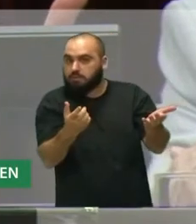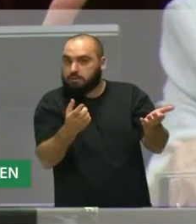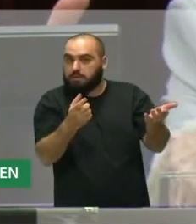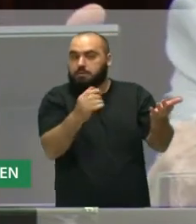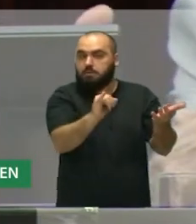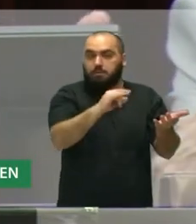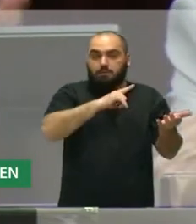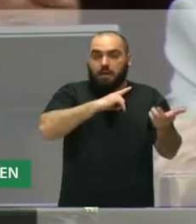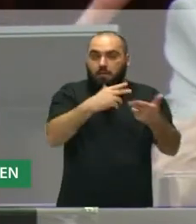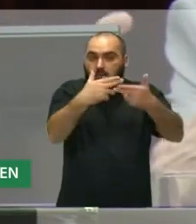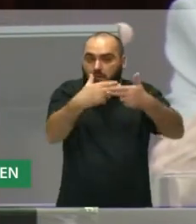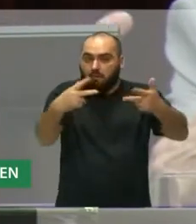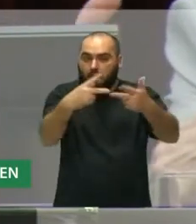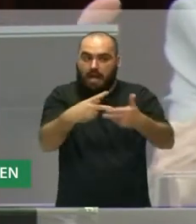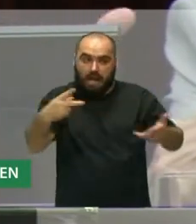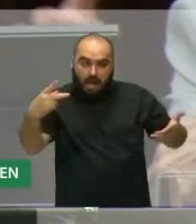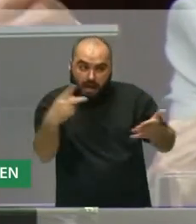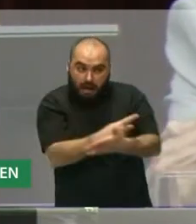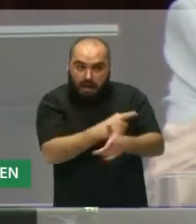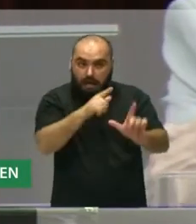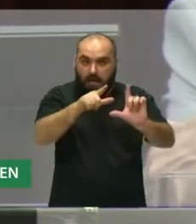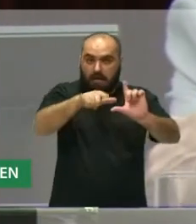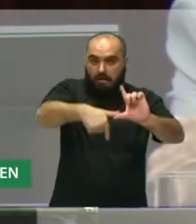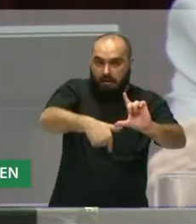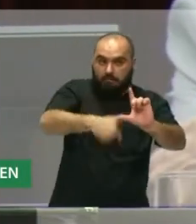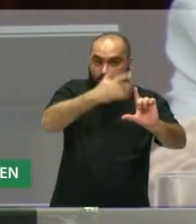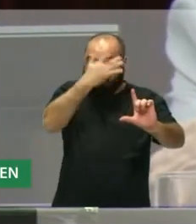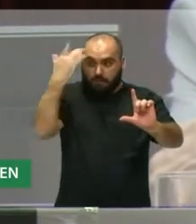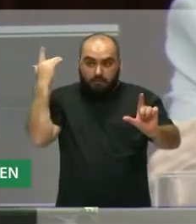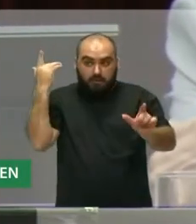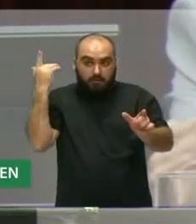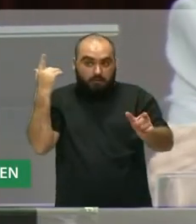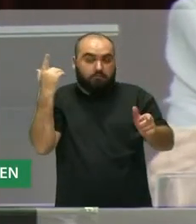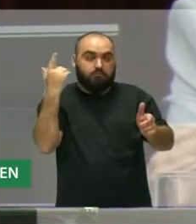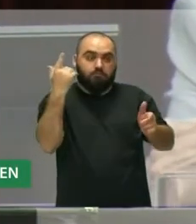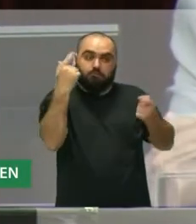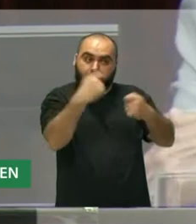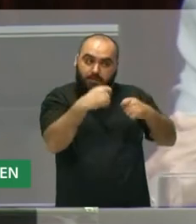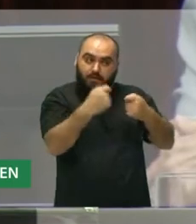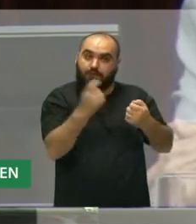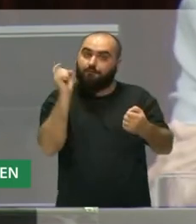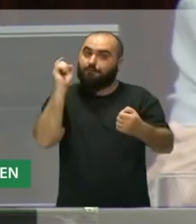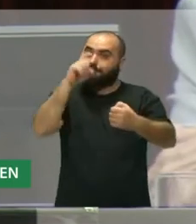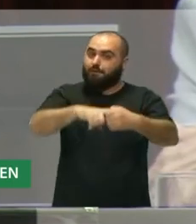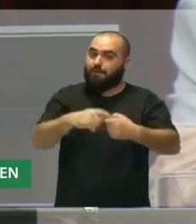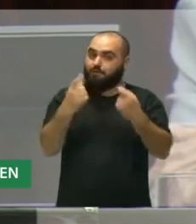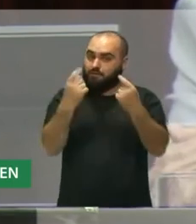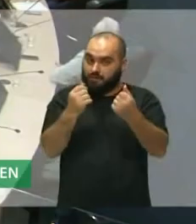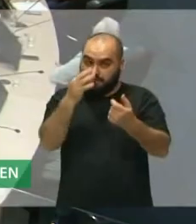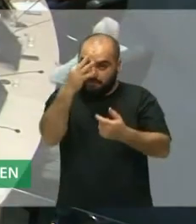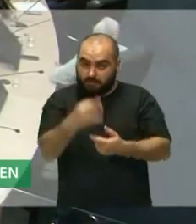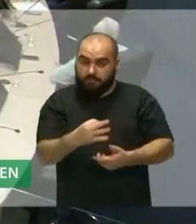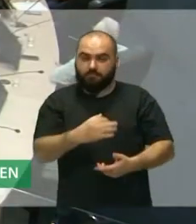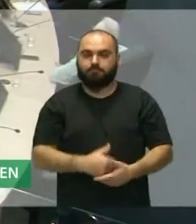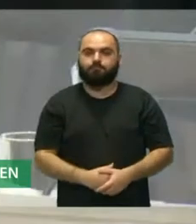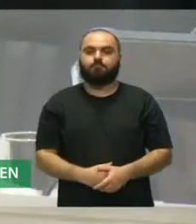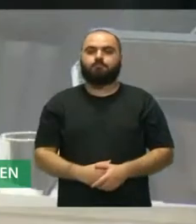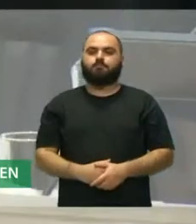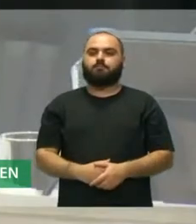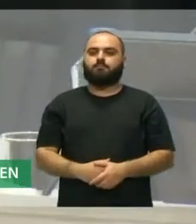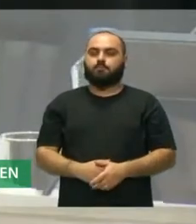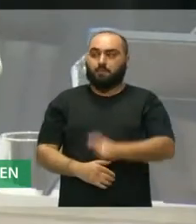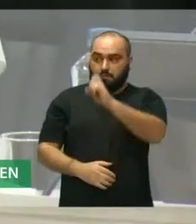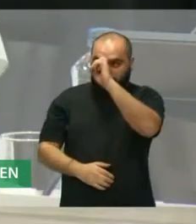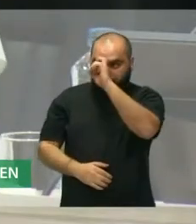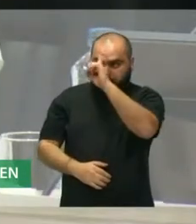algo ilegal, as pessoas que praticaram esses atos precisam devolver os recursos aos cofres públicos, correto? O hospital não fez